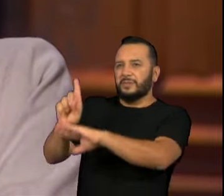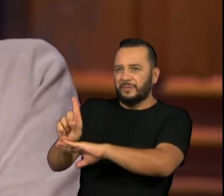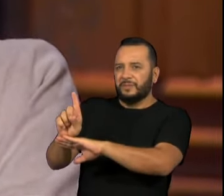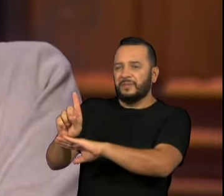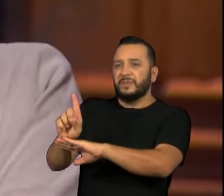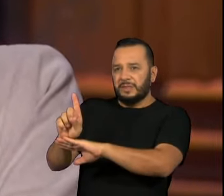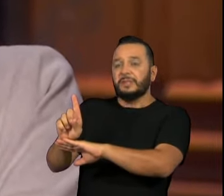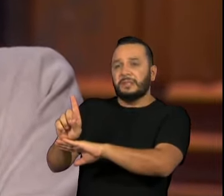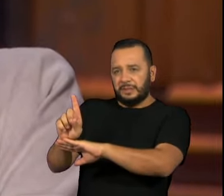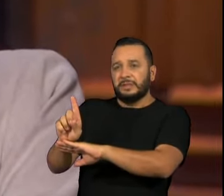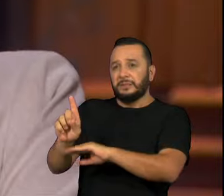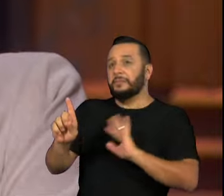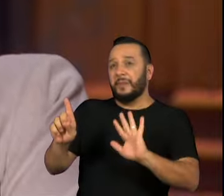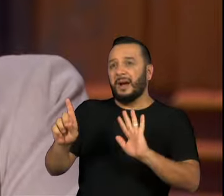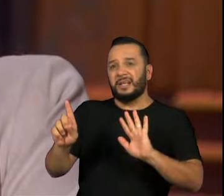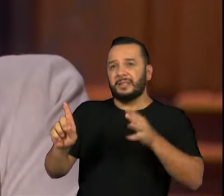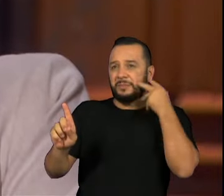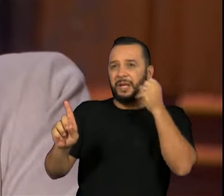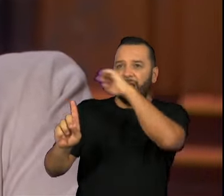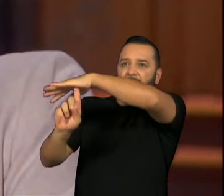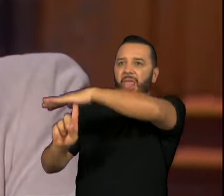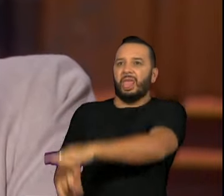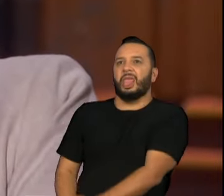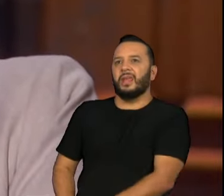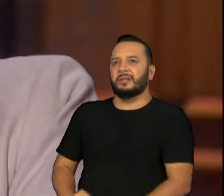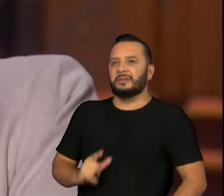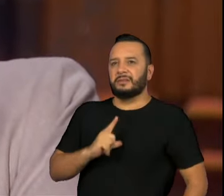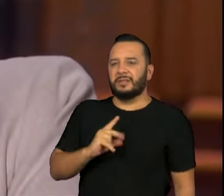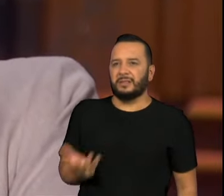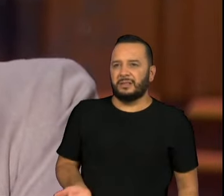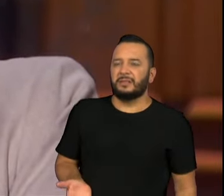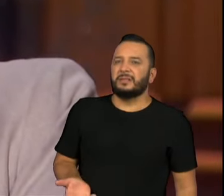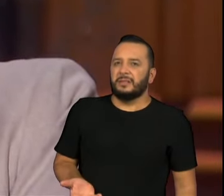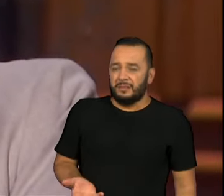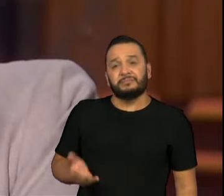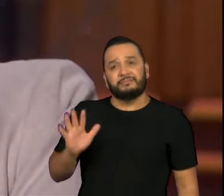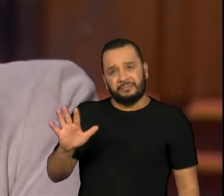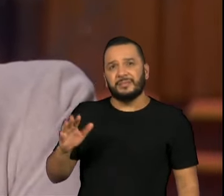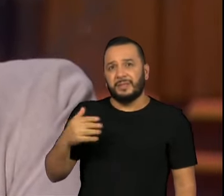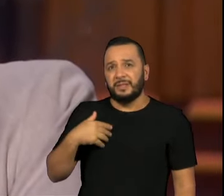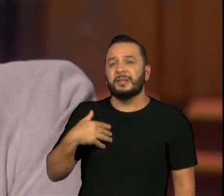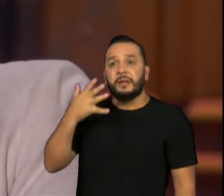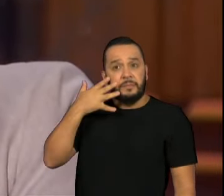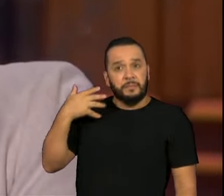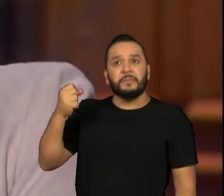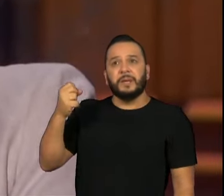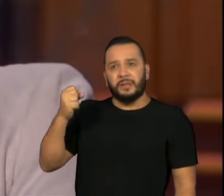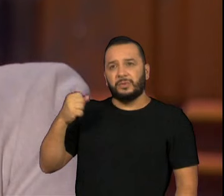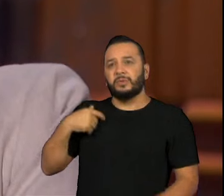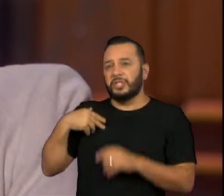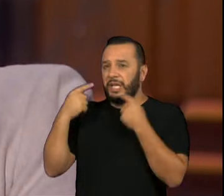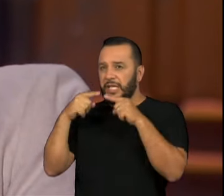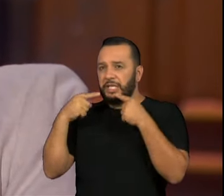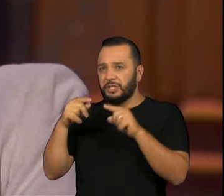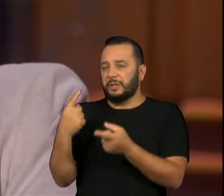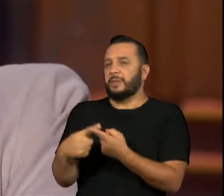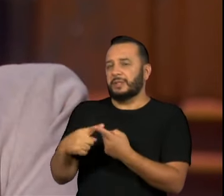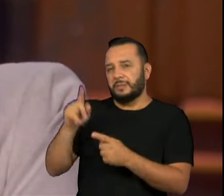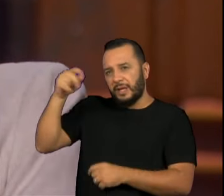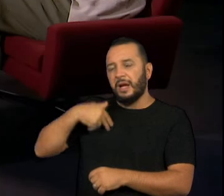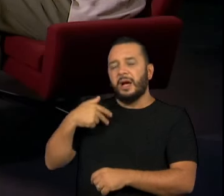de então é importante que nós estejamos nesse lugar esse aliança eu acho que é importante uma branquitude crítica né nos Estados Unidos tem